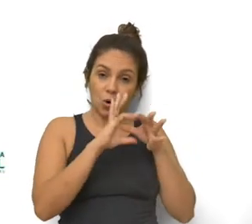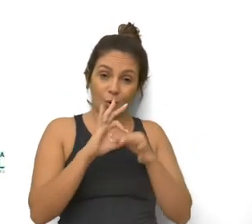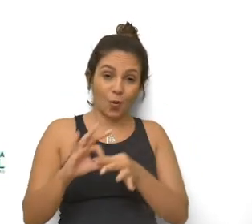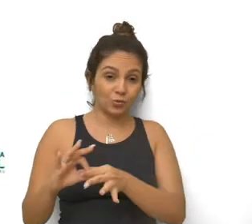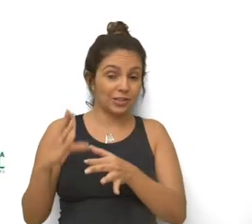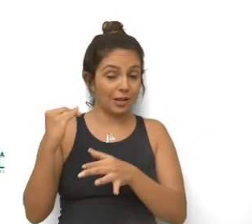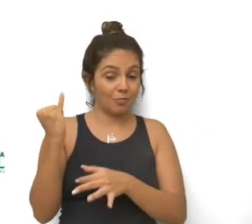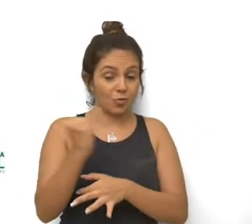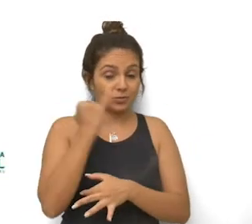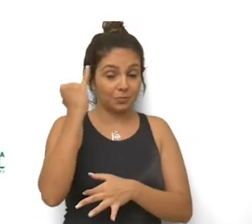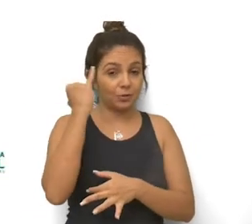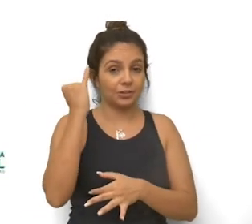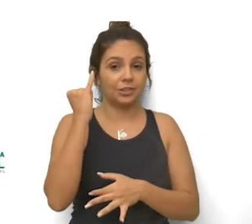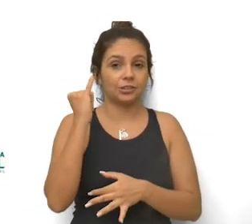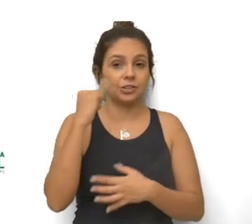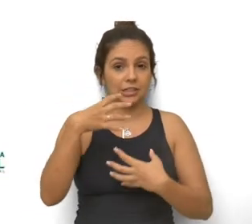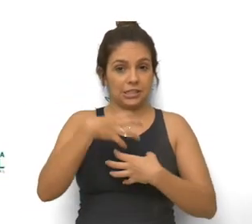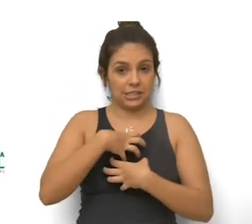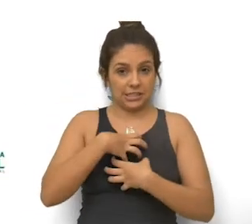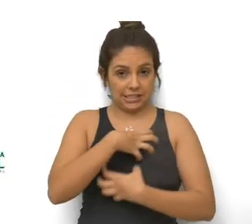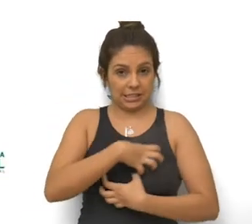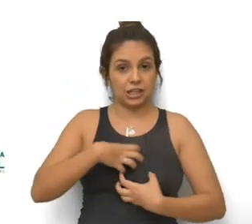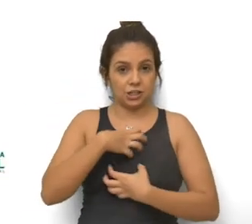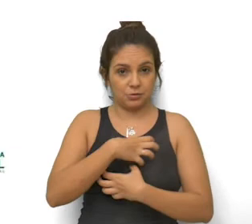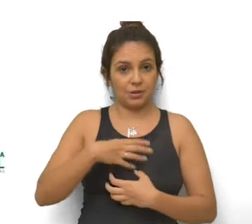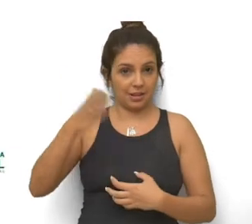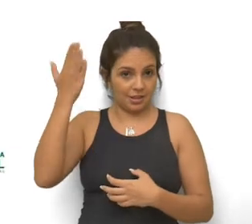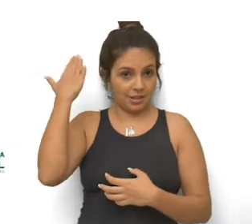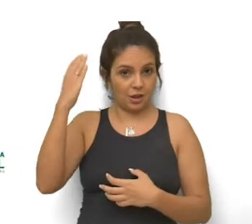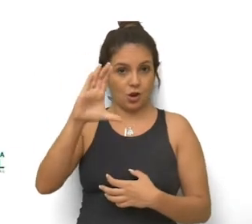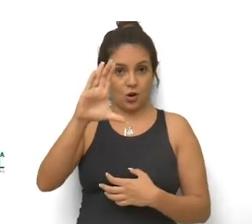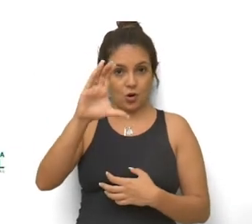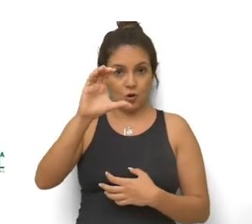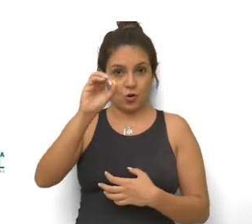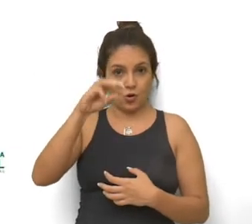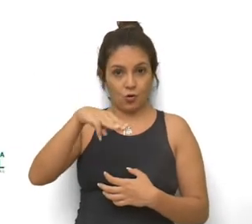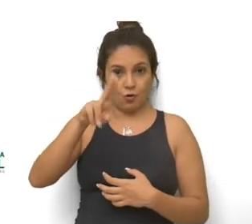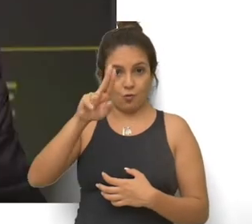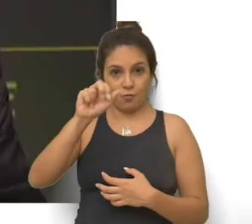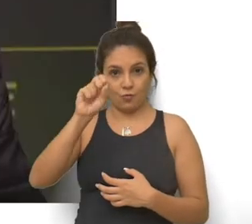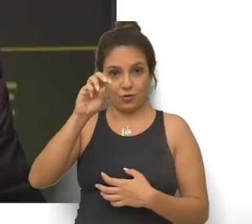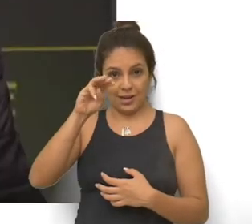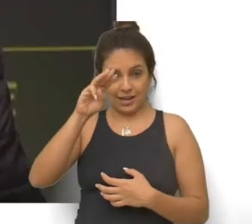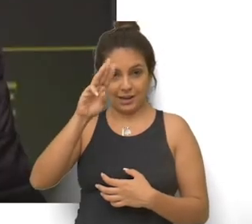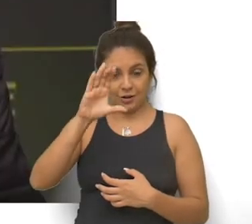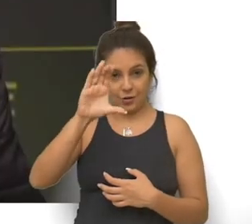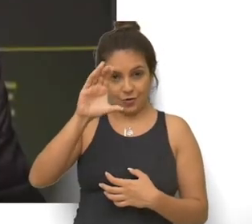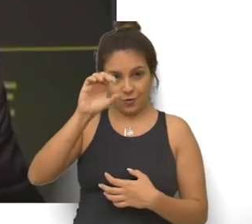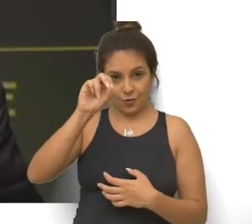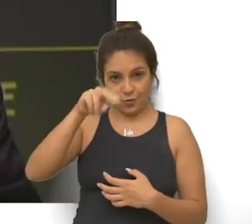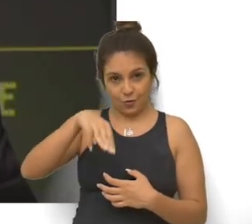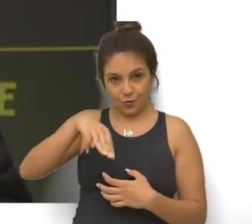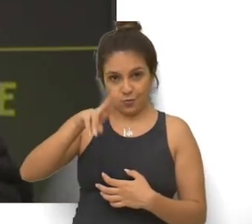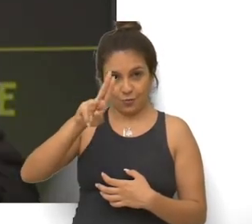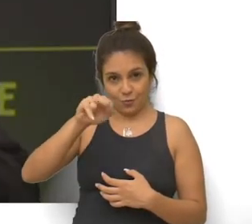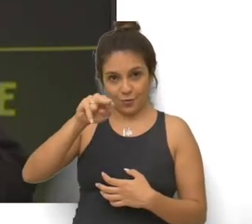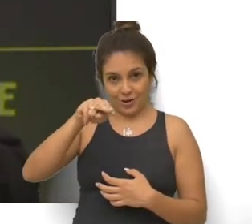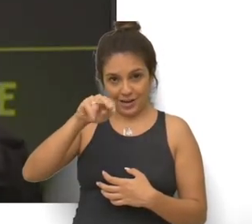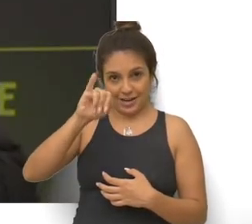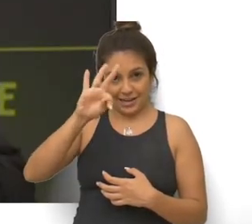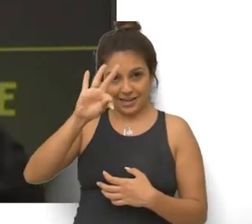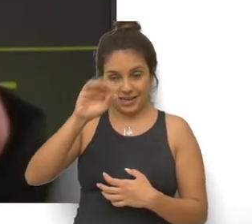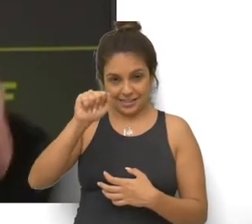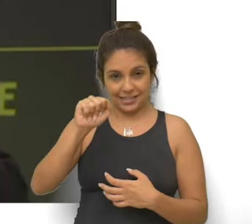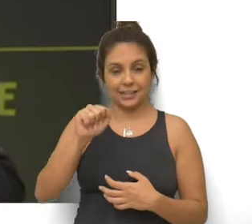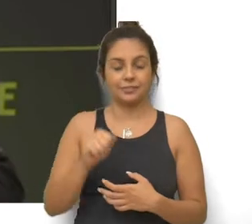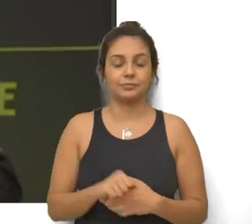era esse sentimento anticomunista, inclusive naquela época, não era proprietário do Brasil. Existia uma grande parte do mundo no qual o